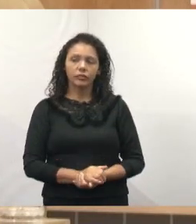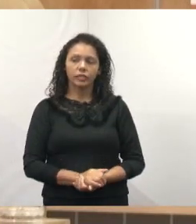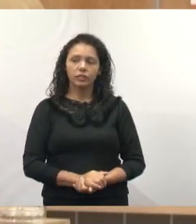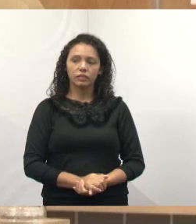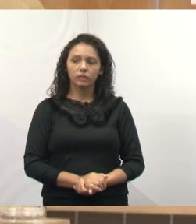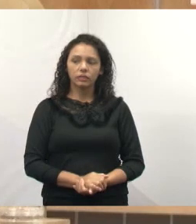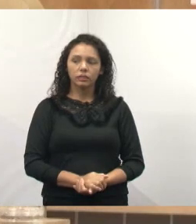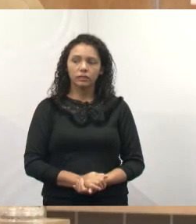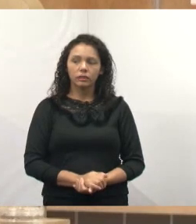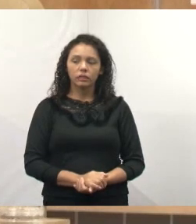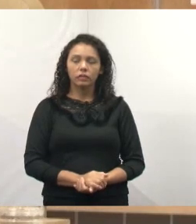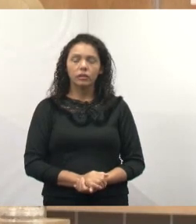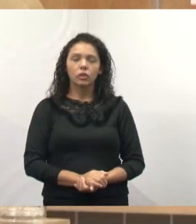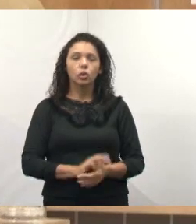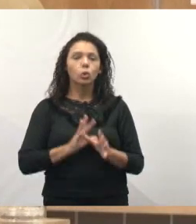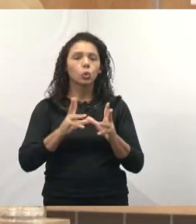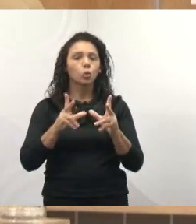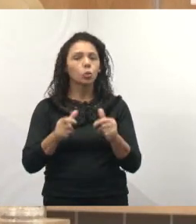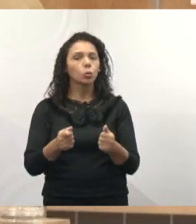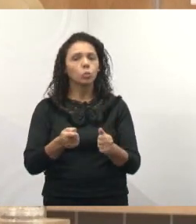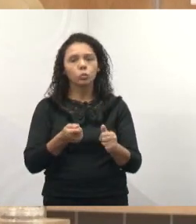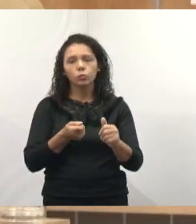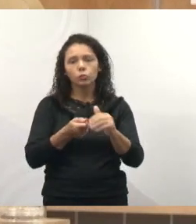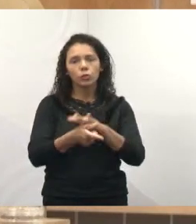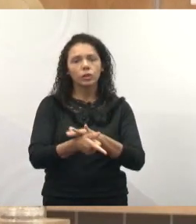aplicação total no ensino,